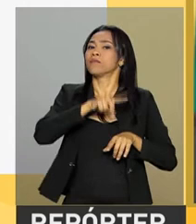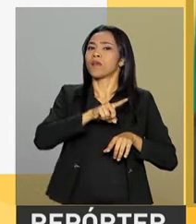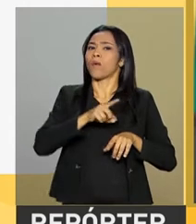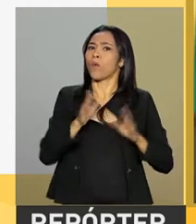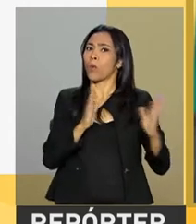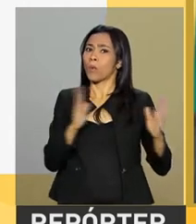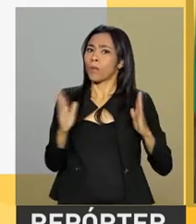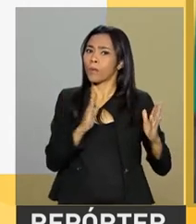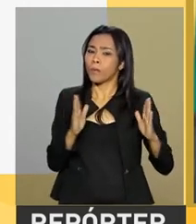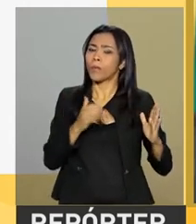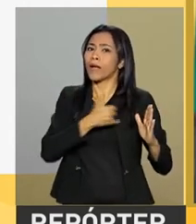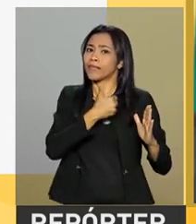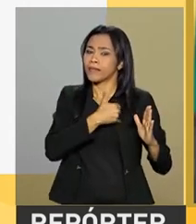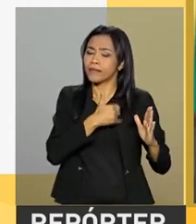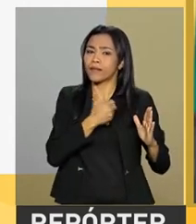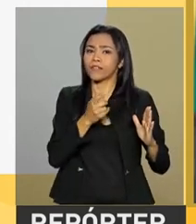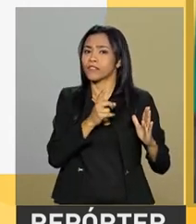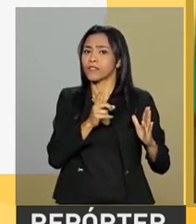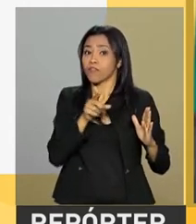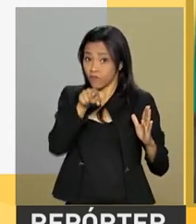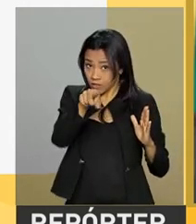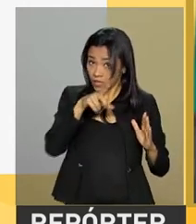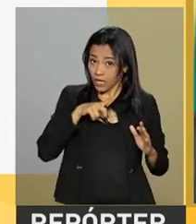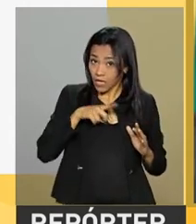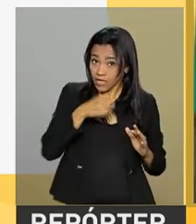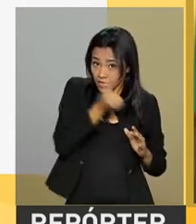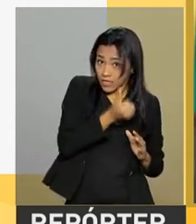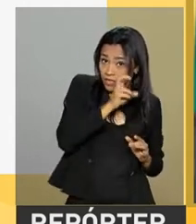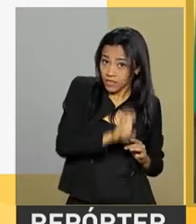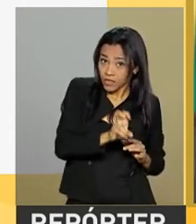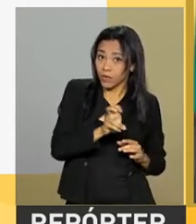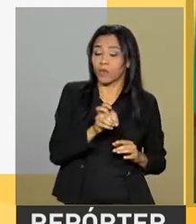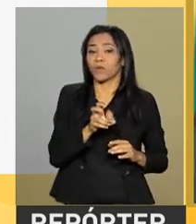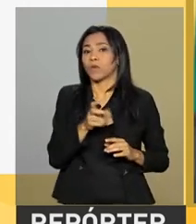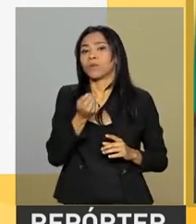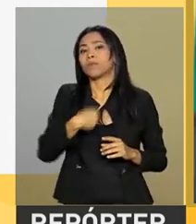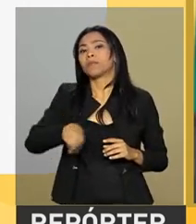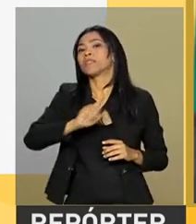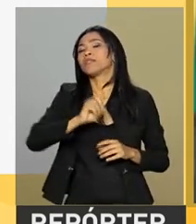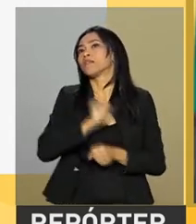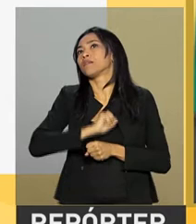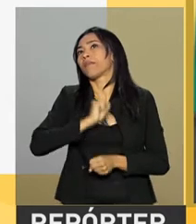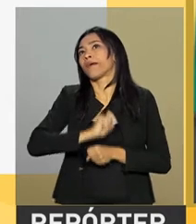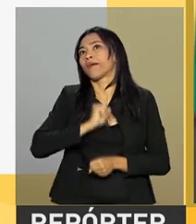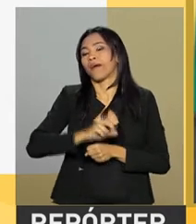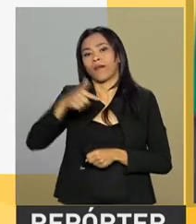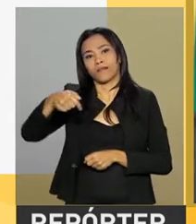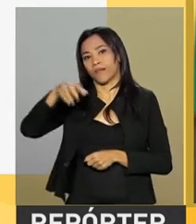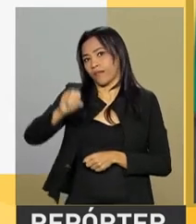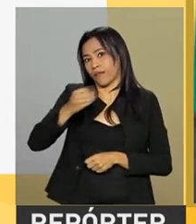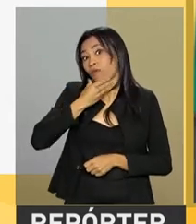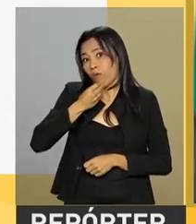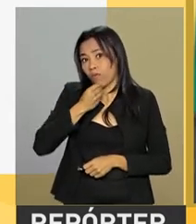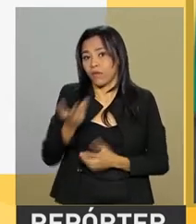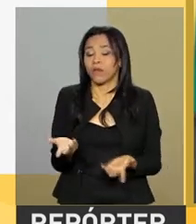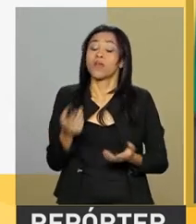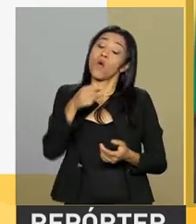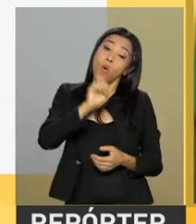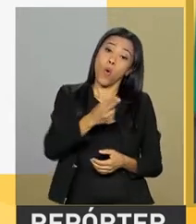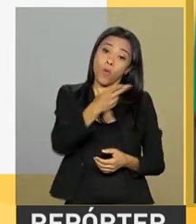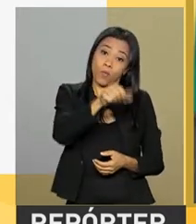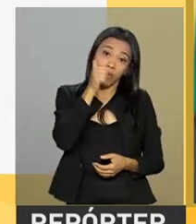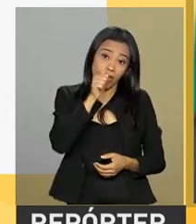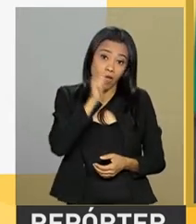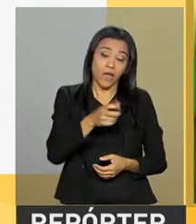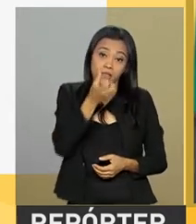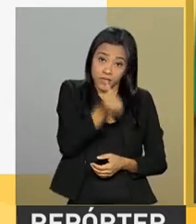prazo ou seja é você que tem 65 anos precisa mais esperar setembro e se for homem ou você mulher que